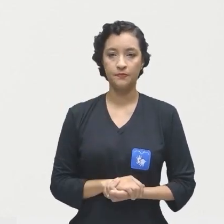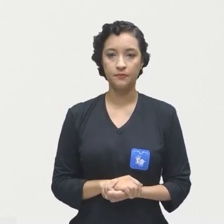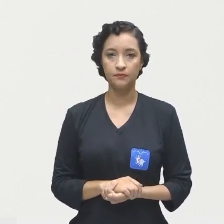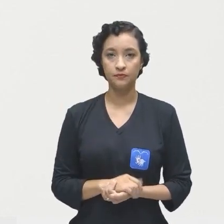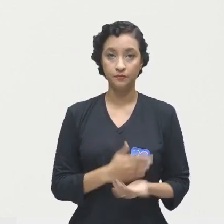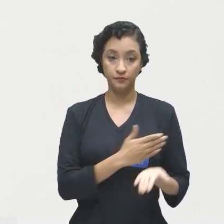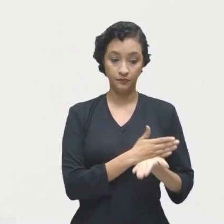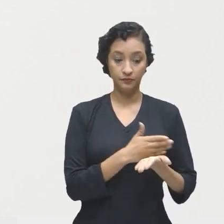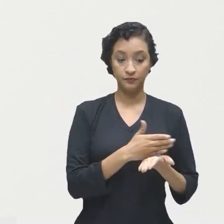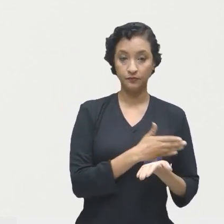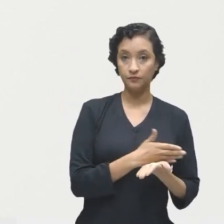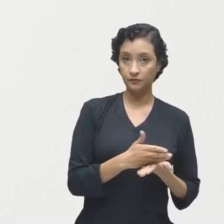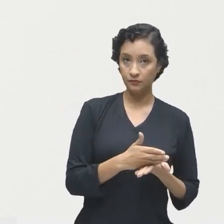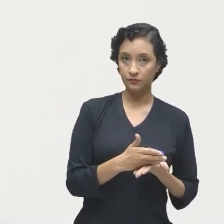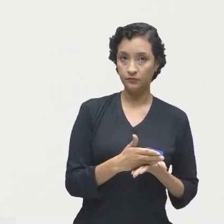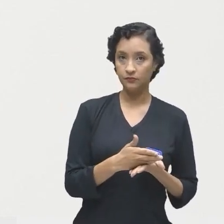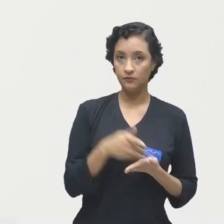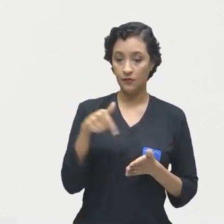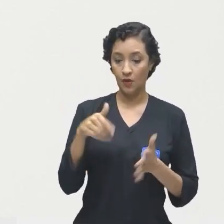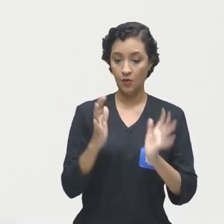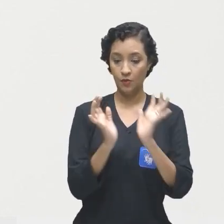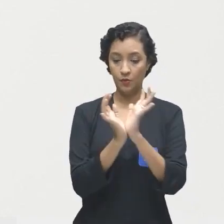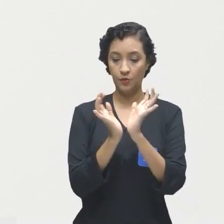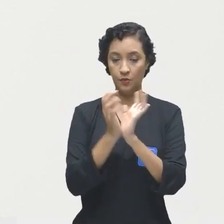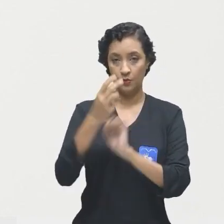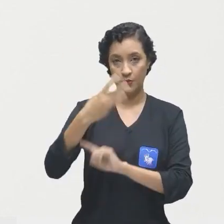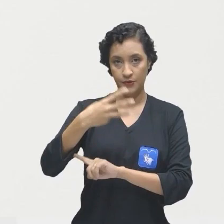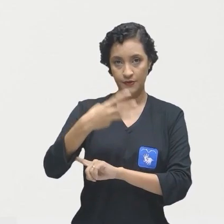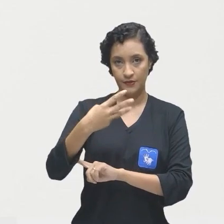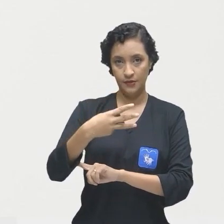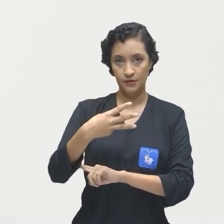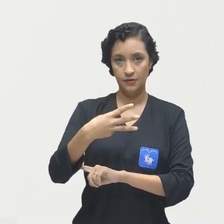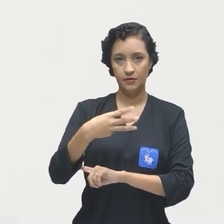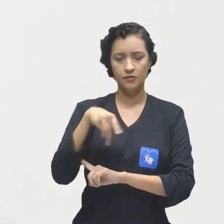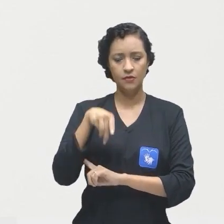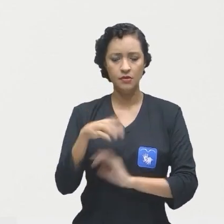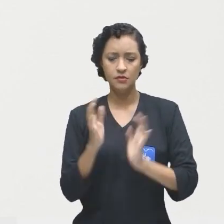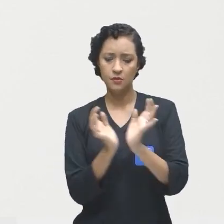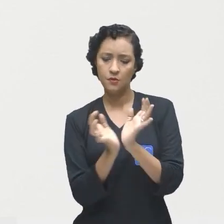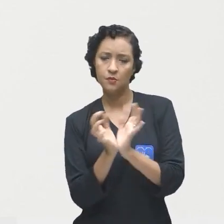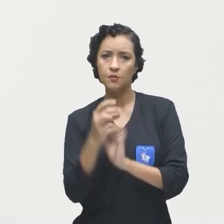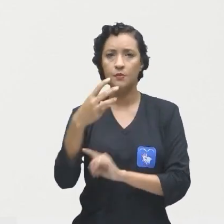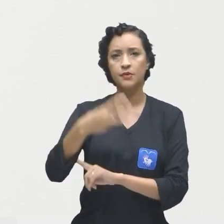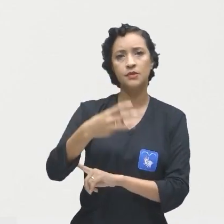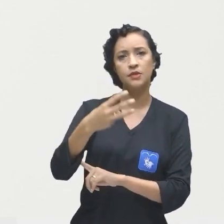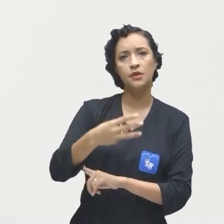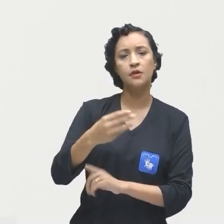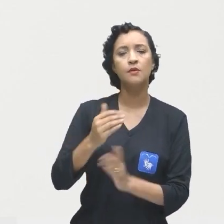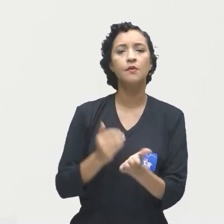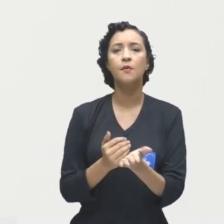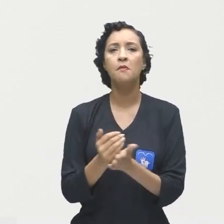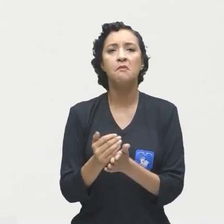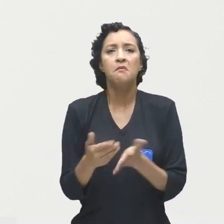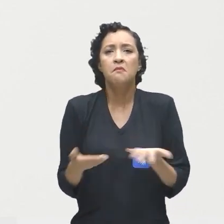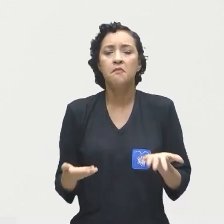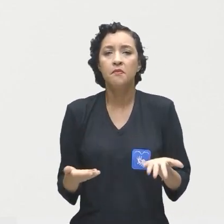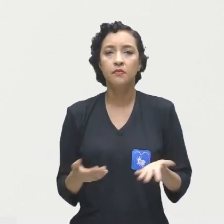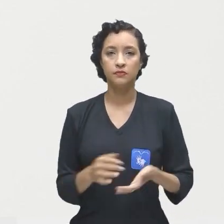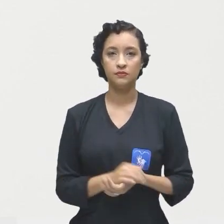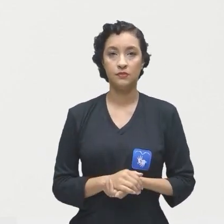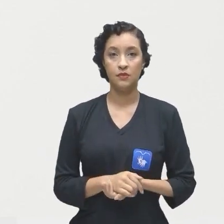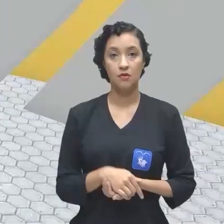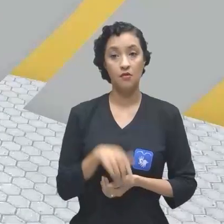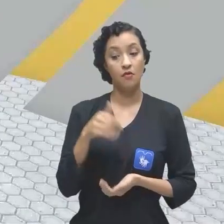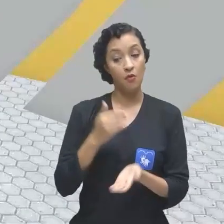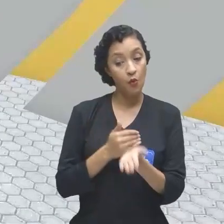início desse setor terciário, o setor terciário inicia com o comércio do